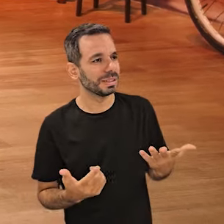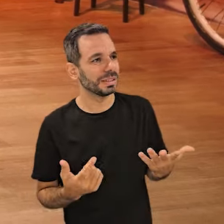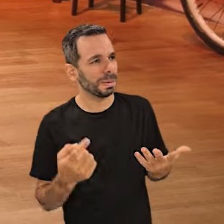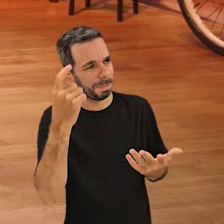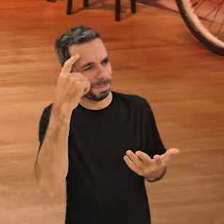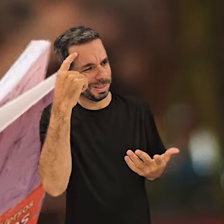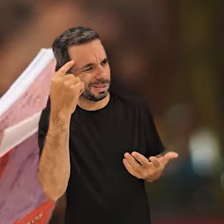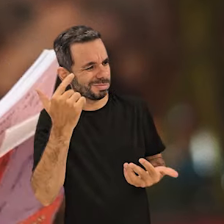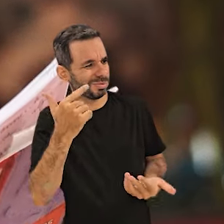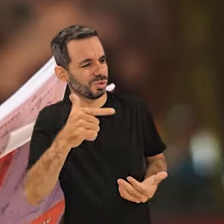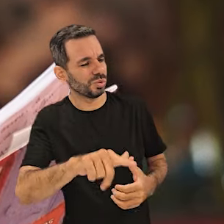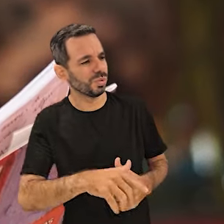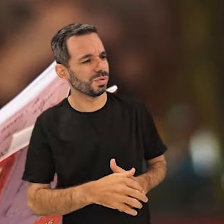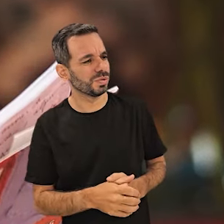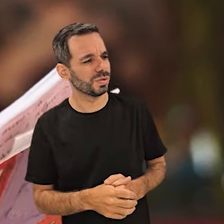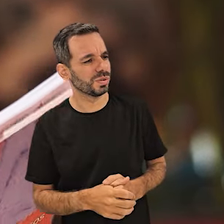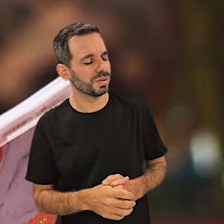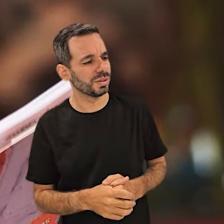Repensar.